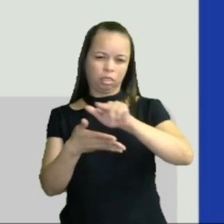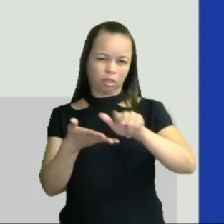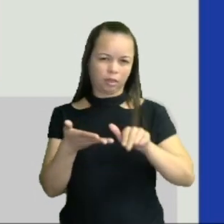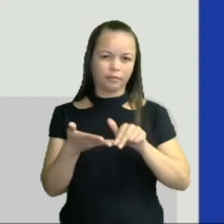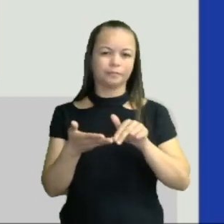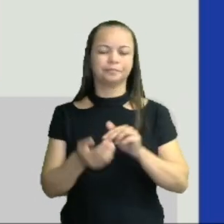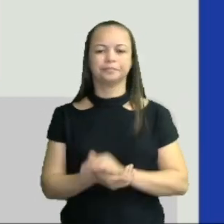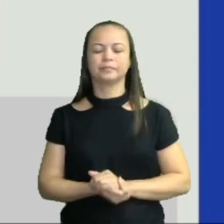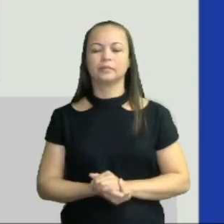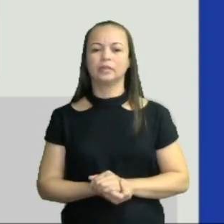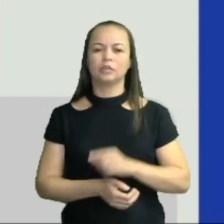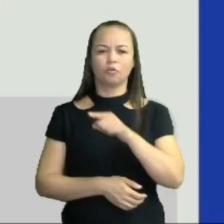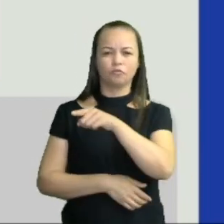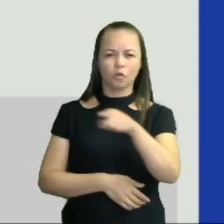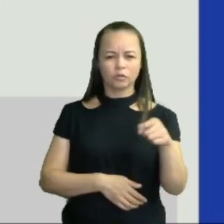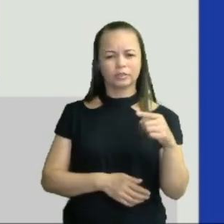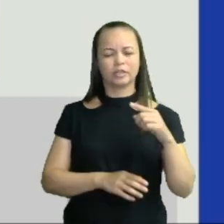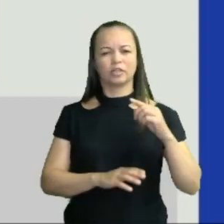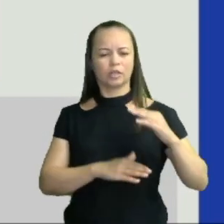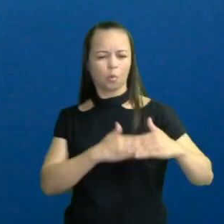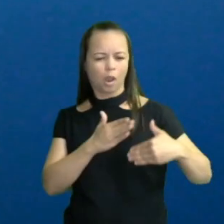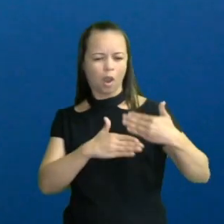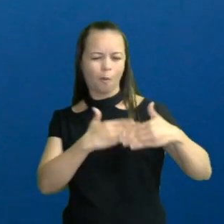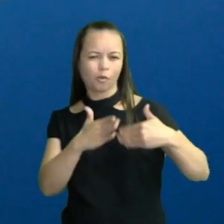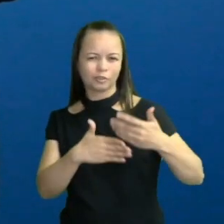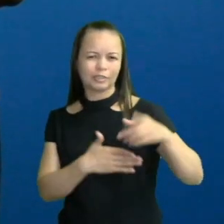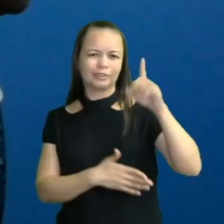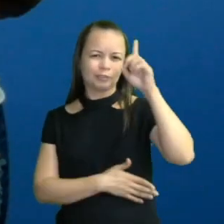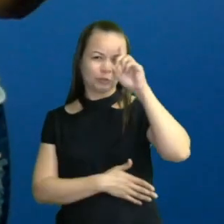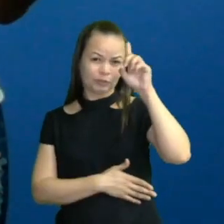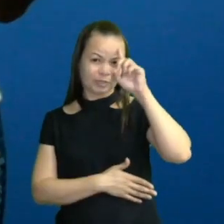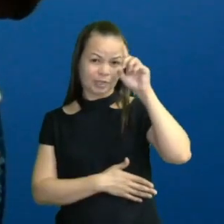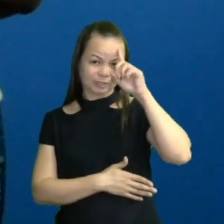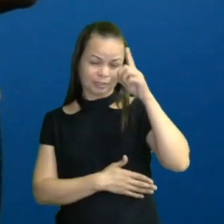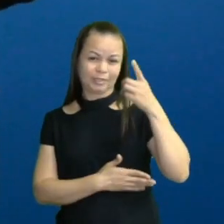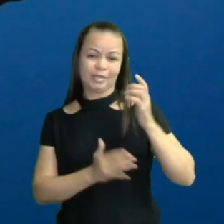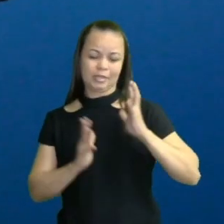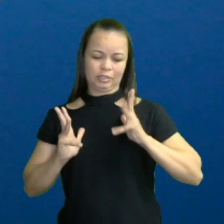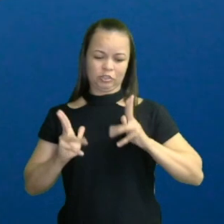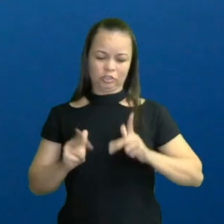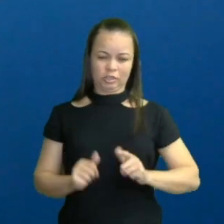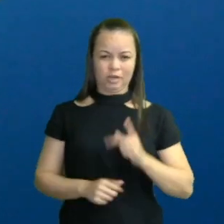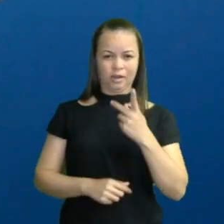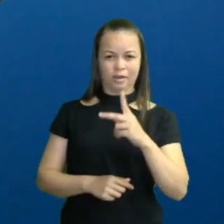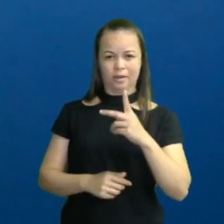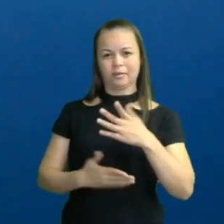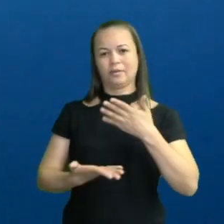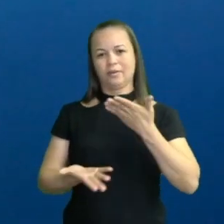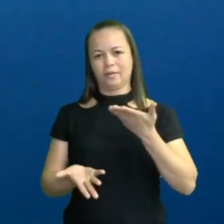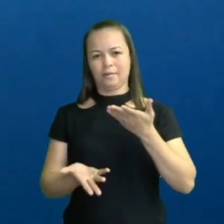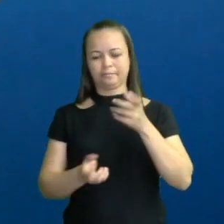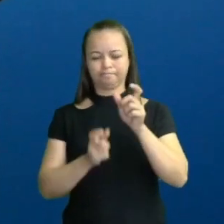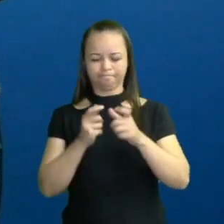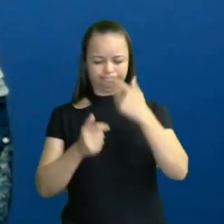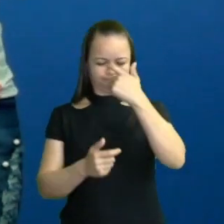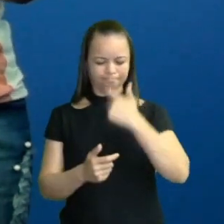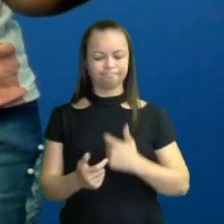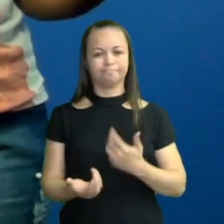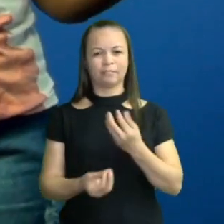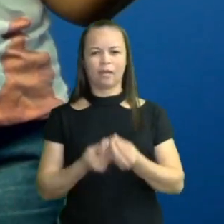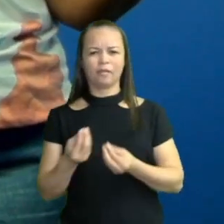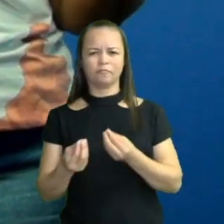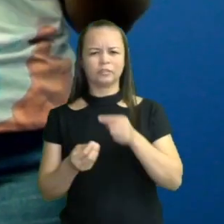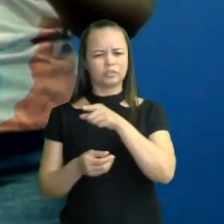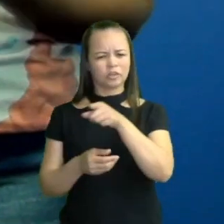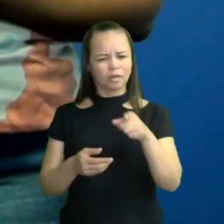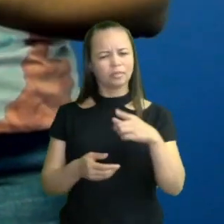você já tem uma rotina de higiene pessoal? No seu dia a dia, você já tem essas atitudes, essas ações